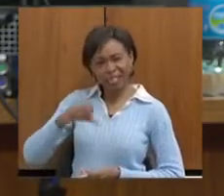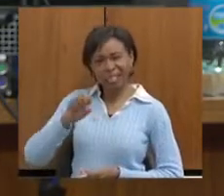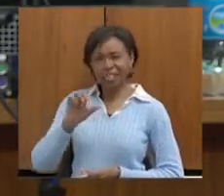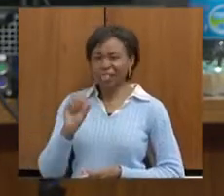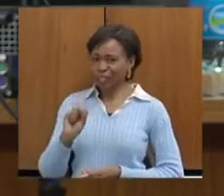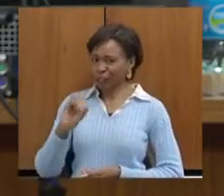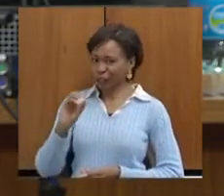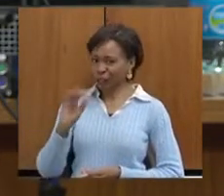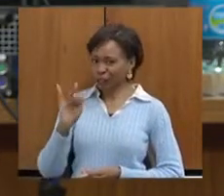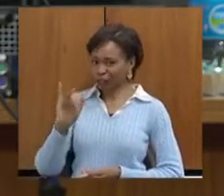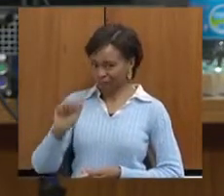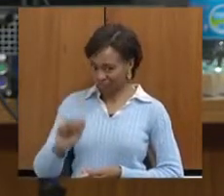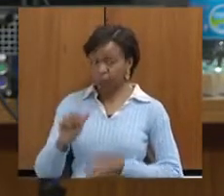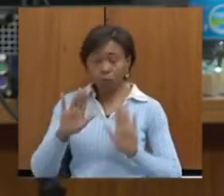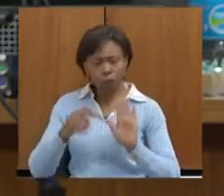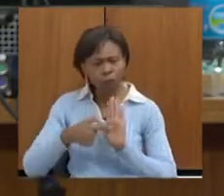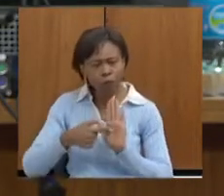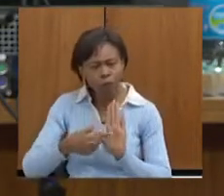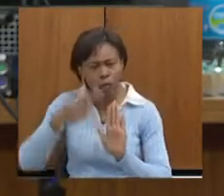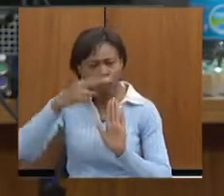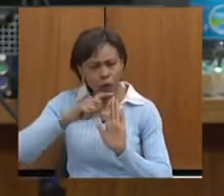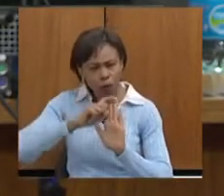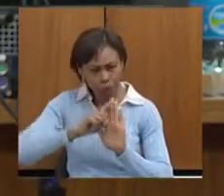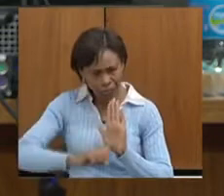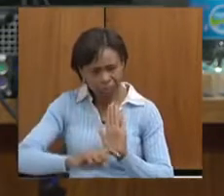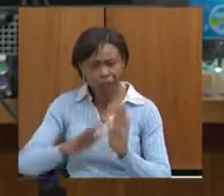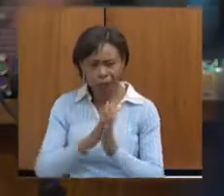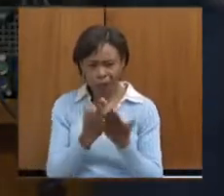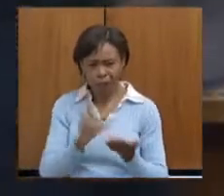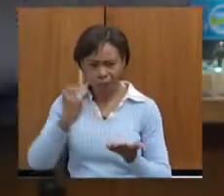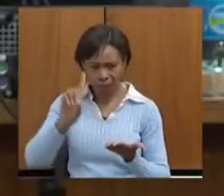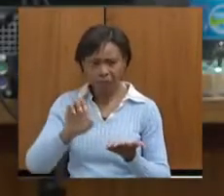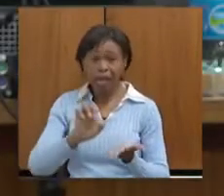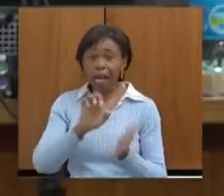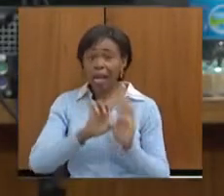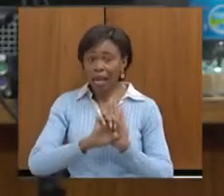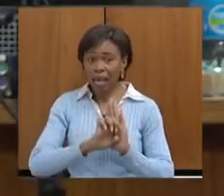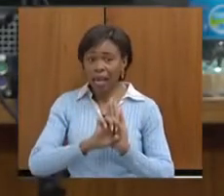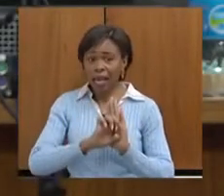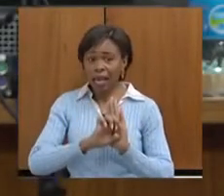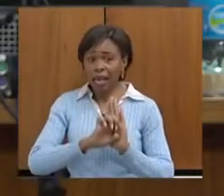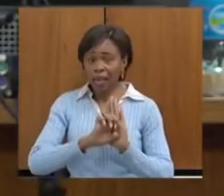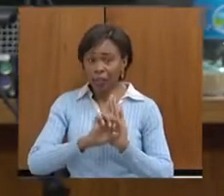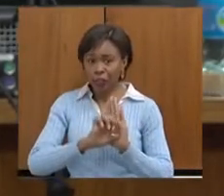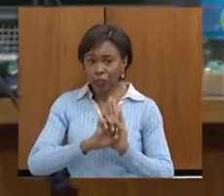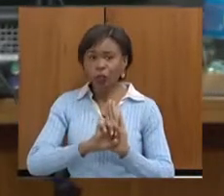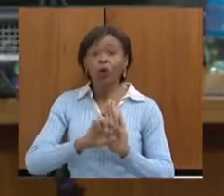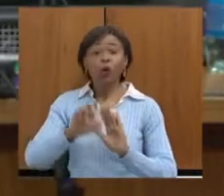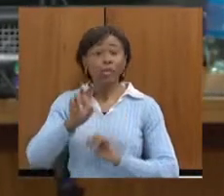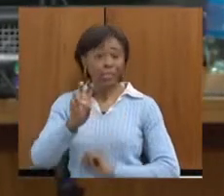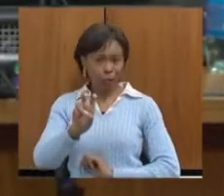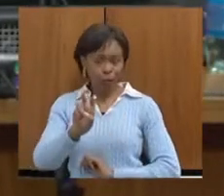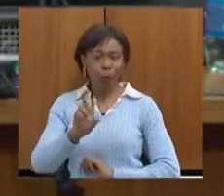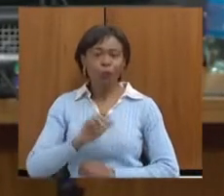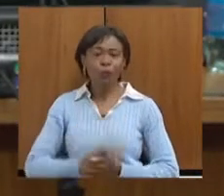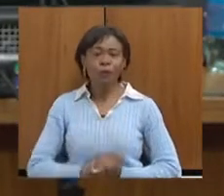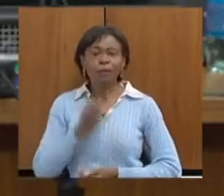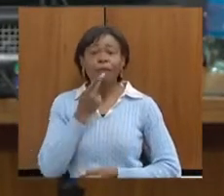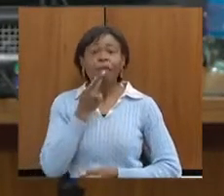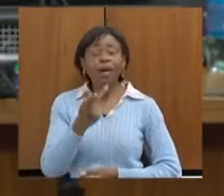Pequenino texto uma passagem bíblica que é o livro de Êxodo 5 que fala lá luta do Povo